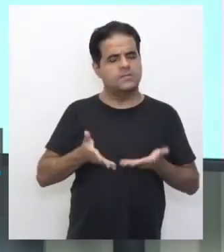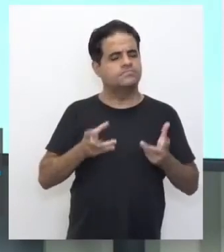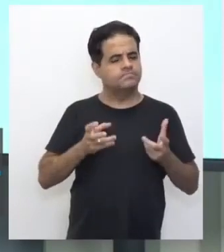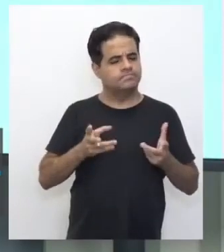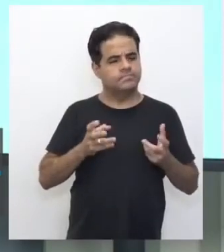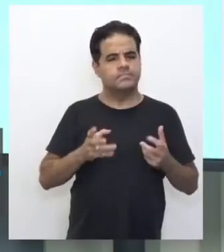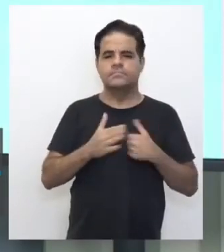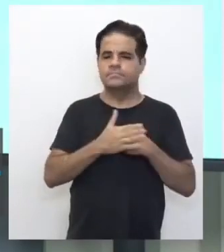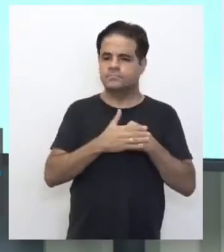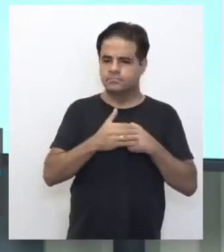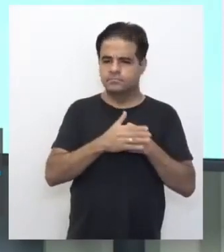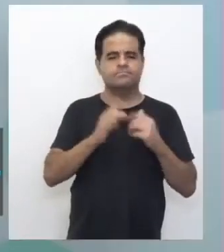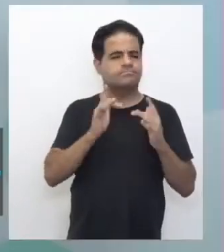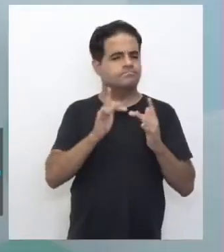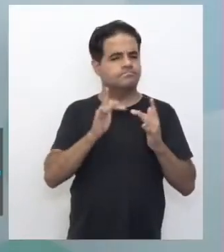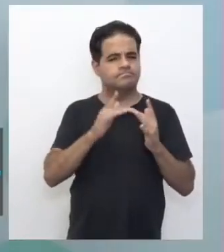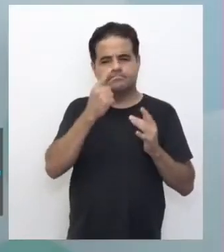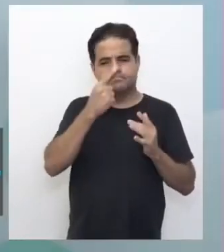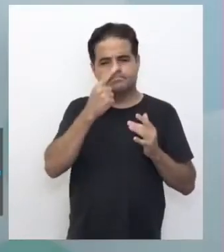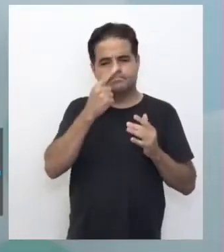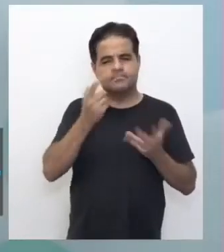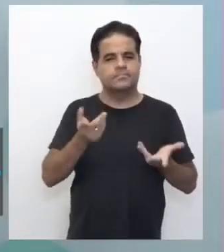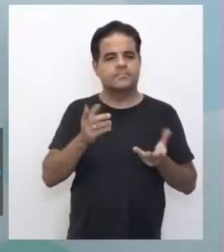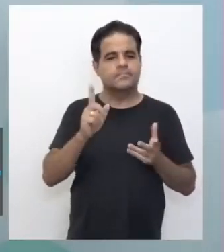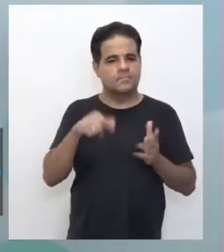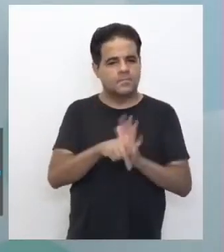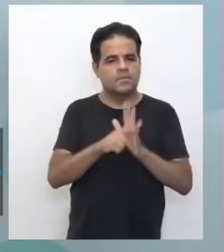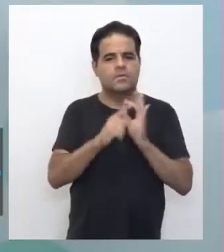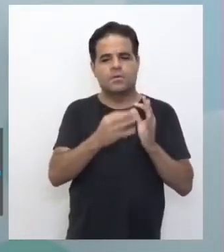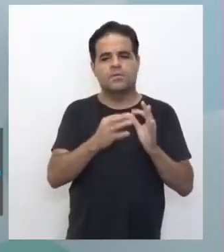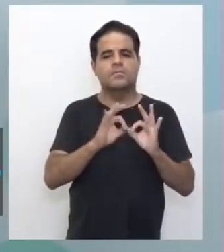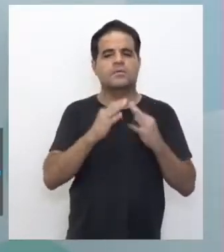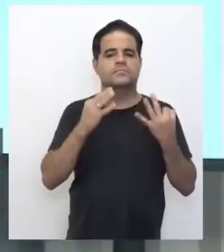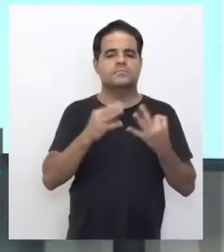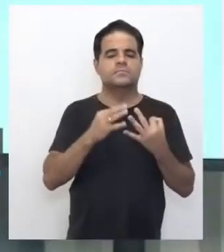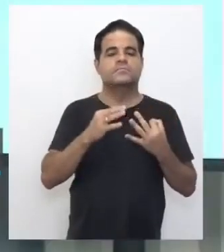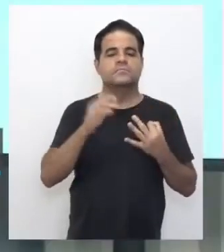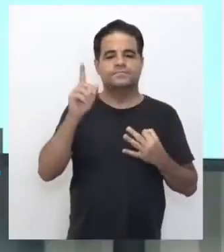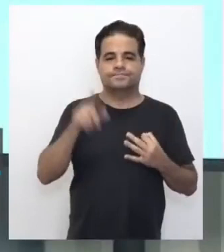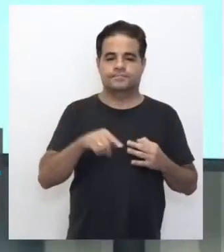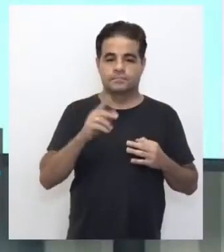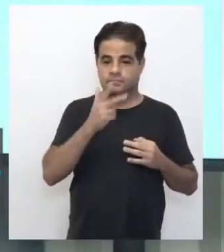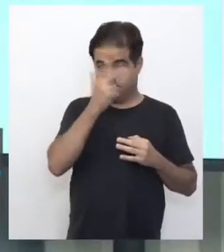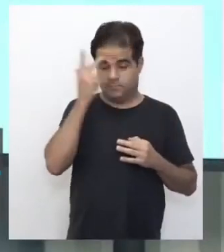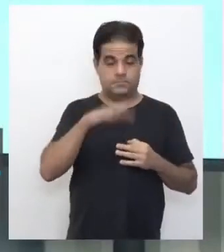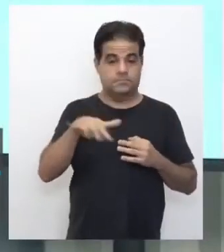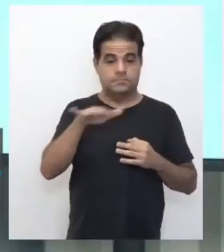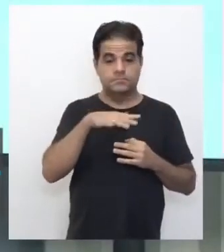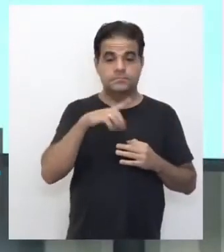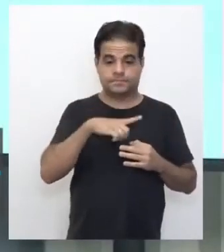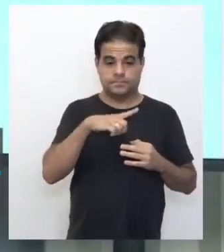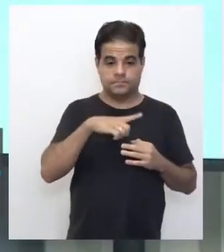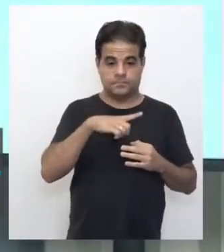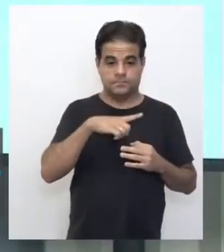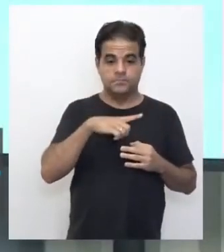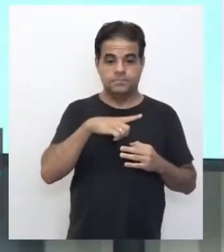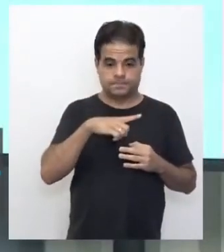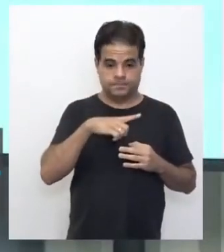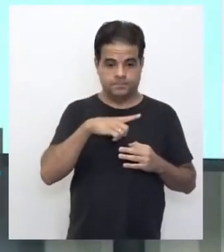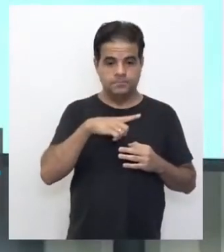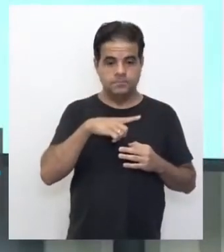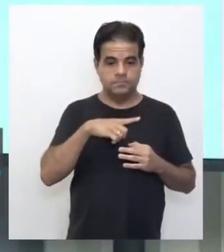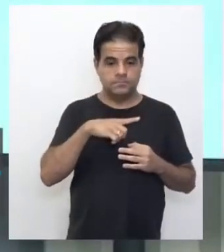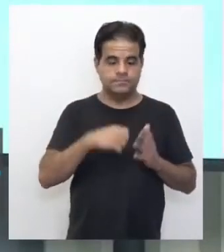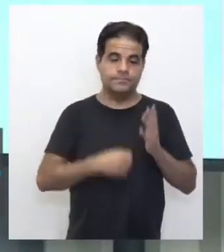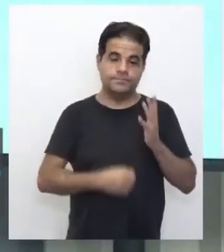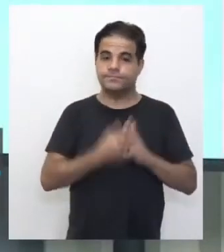bastante afinidade. Como se fosse da família, Como né? se fosse um da parente. família, né? Que é o que normalmente as pessoas que criam esses bichinhos tratam,